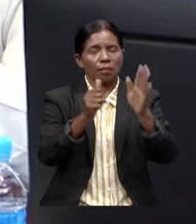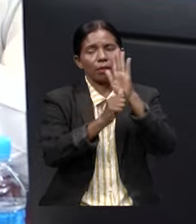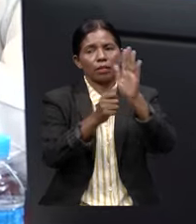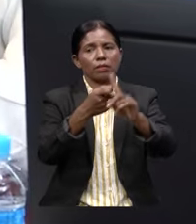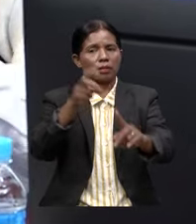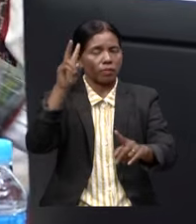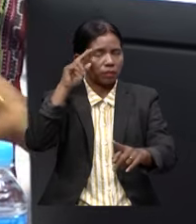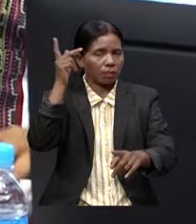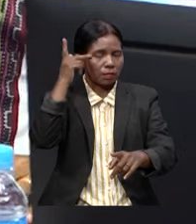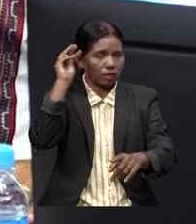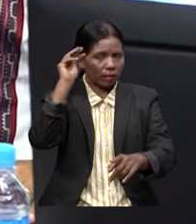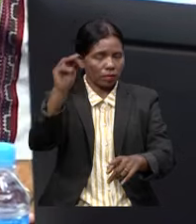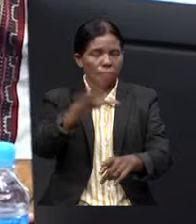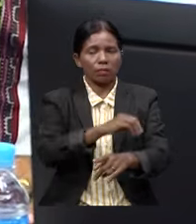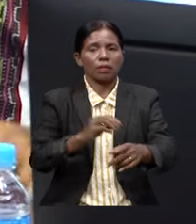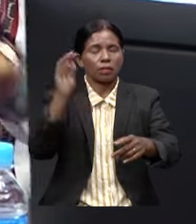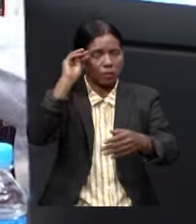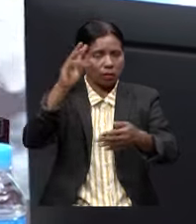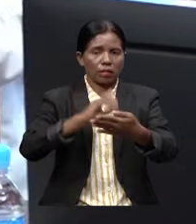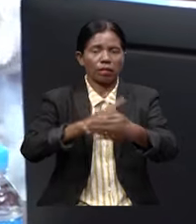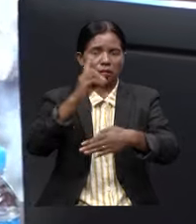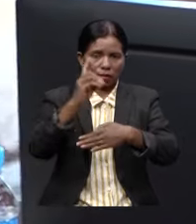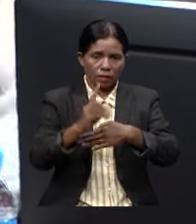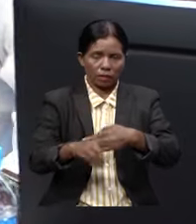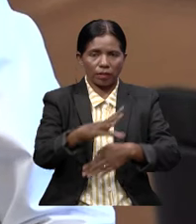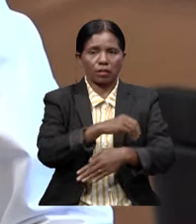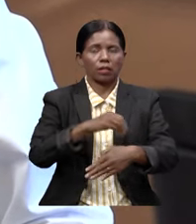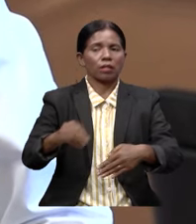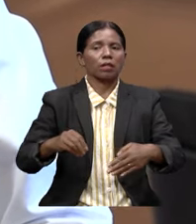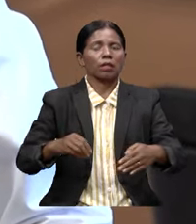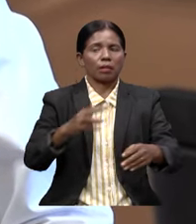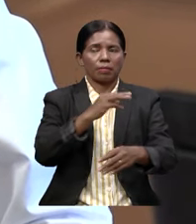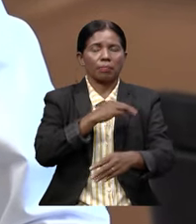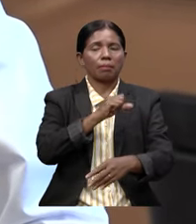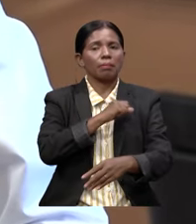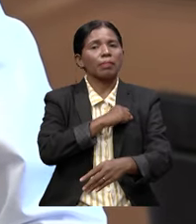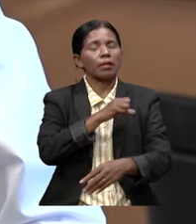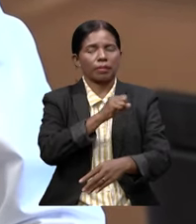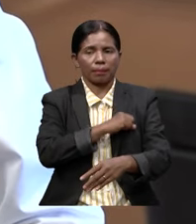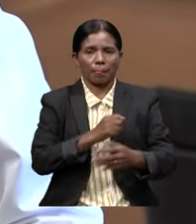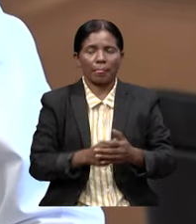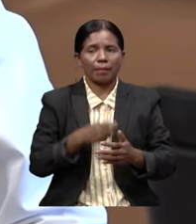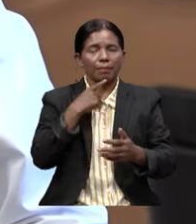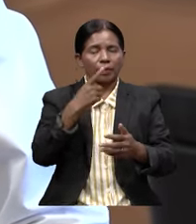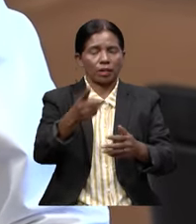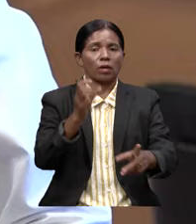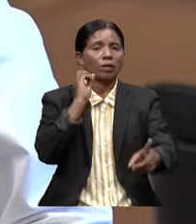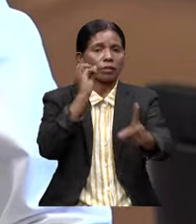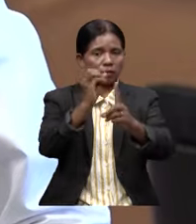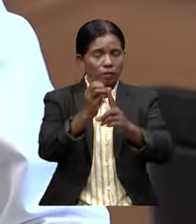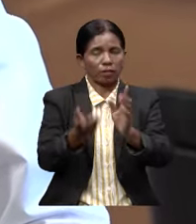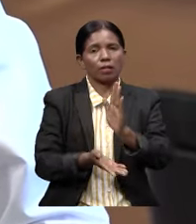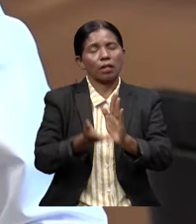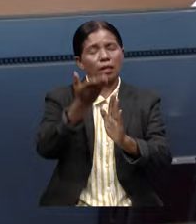serviço primeiro-ministro, no ministro de Desenvolvimento Rural, no Habitação Comunitária, Mariano Assunami Sabino. Acordo refere ao objetivo a